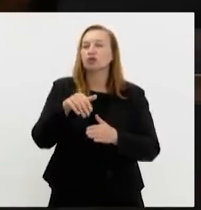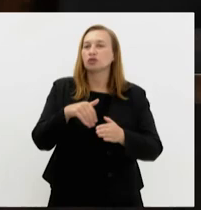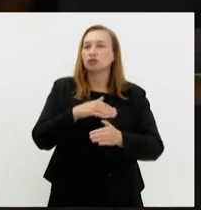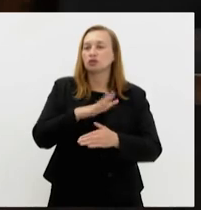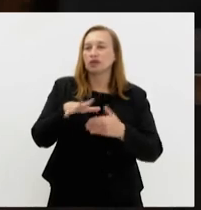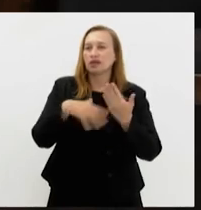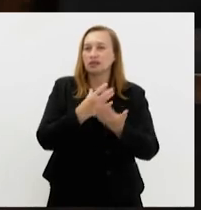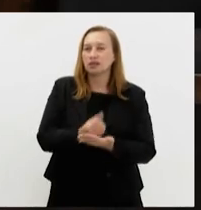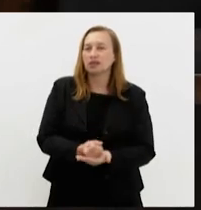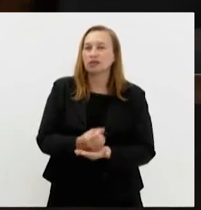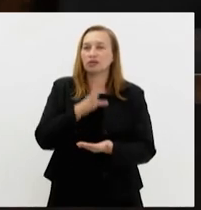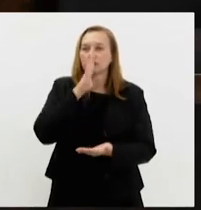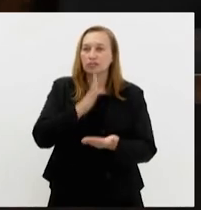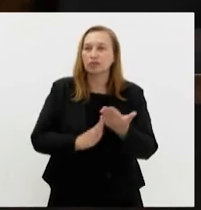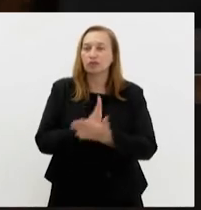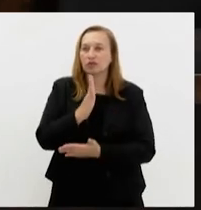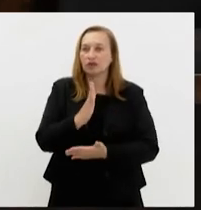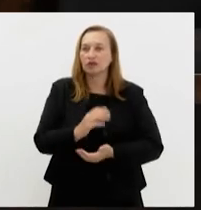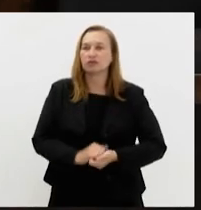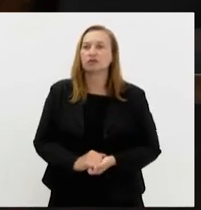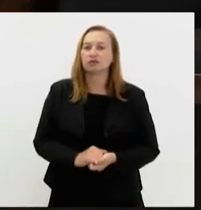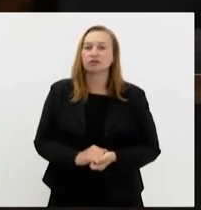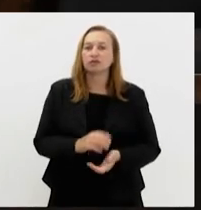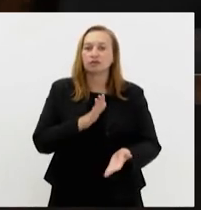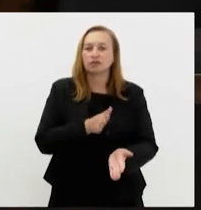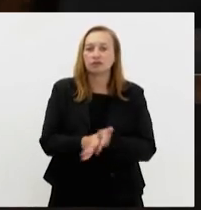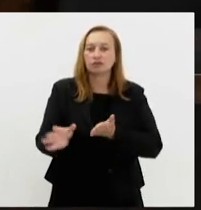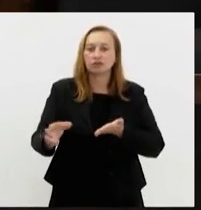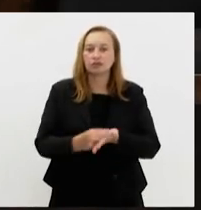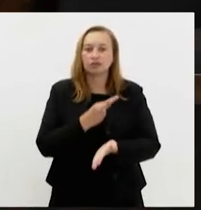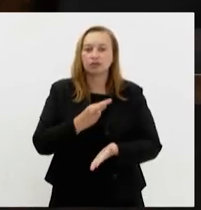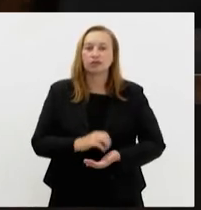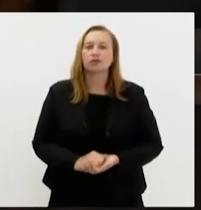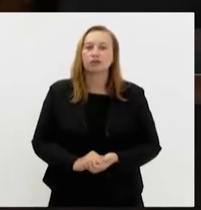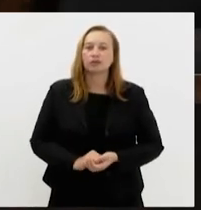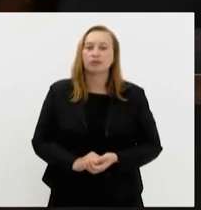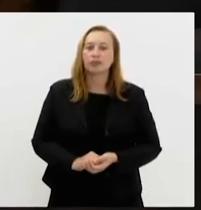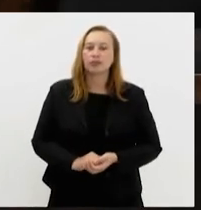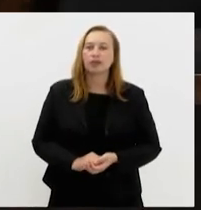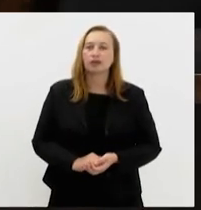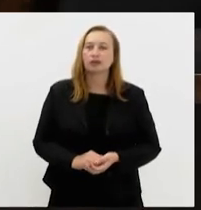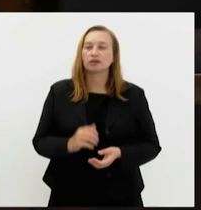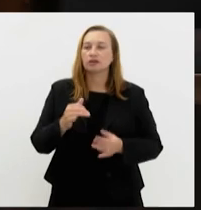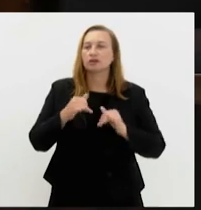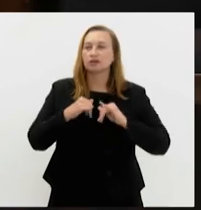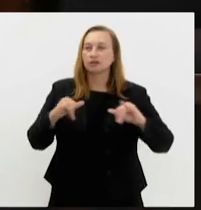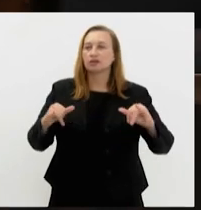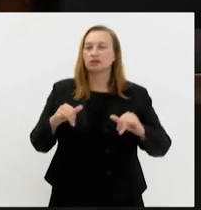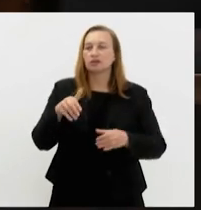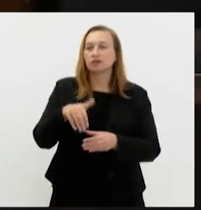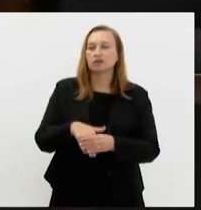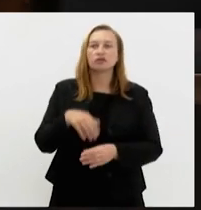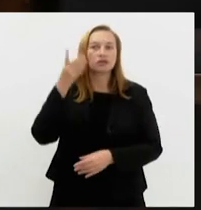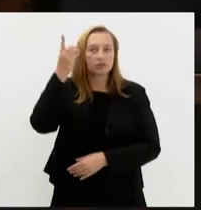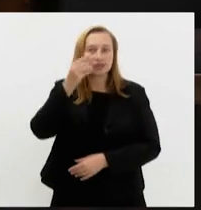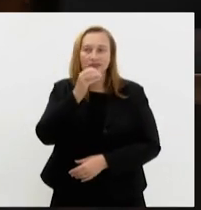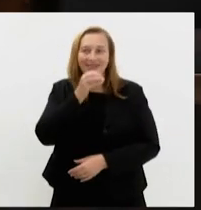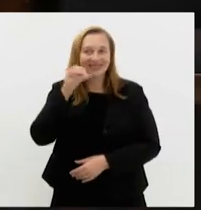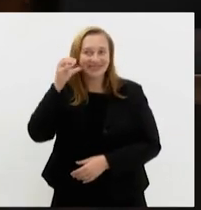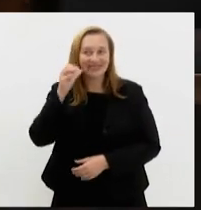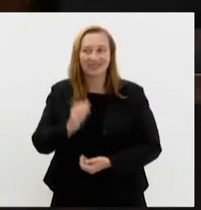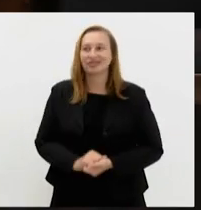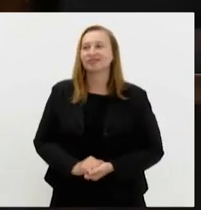aprovam, permaneçam como estão, aprovado, vai autógrafo. Para a declaração de voto, deputada Célia,